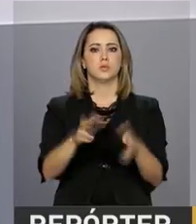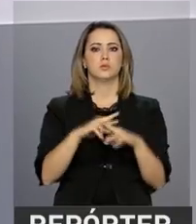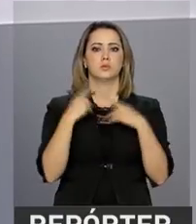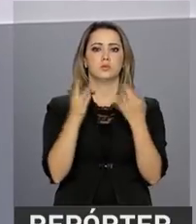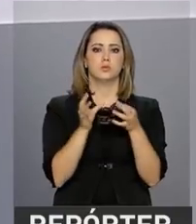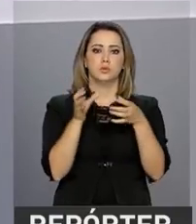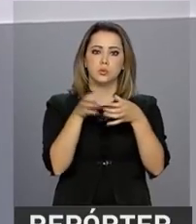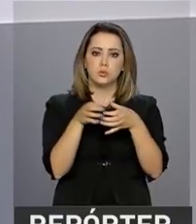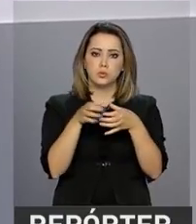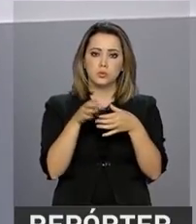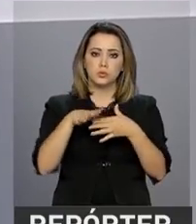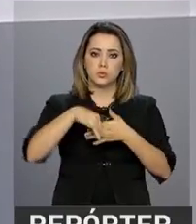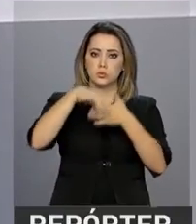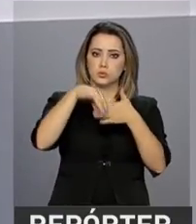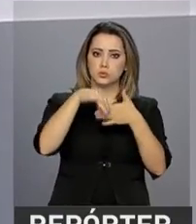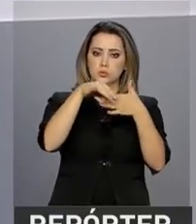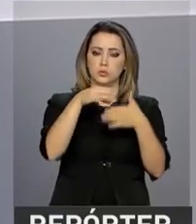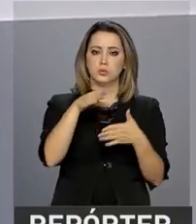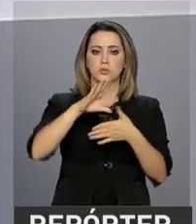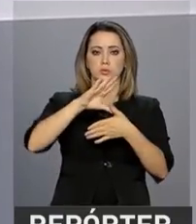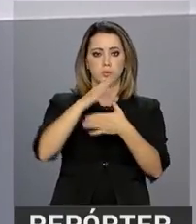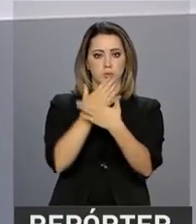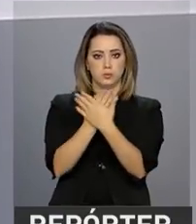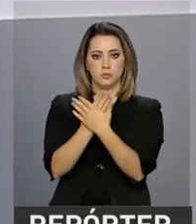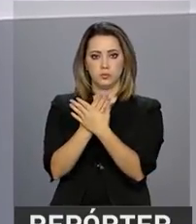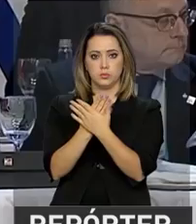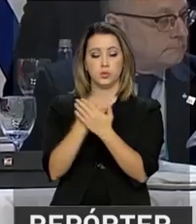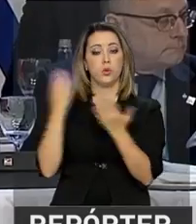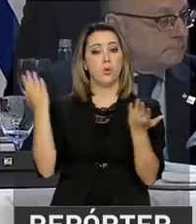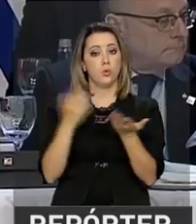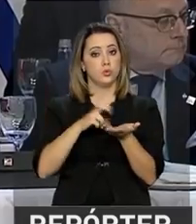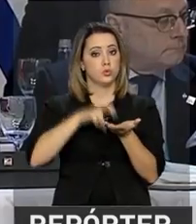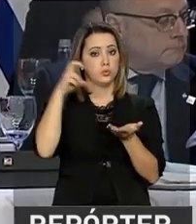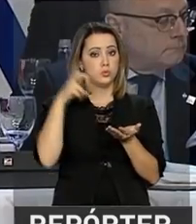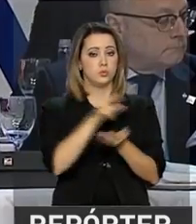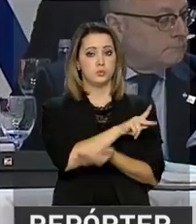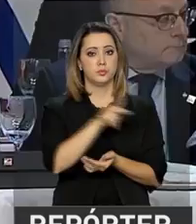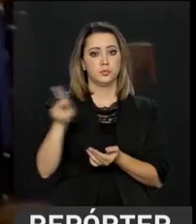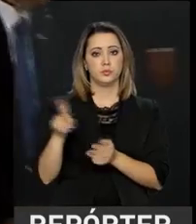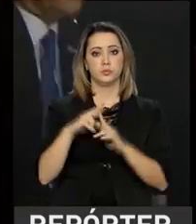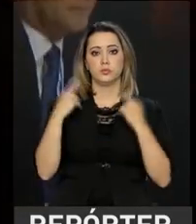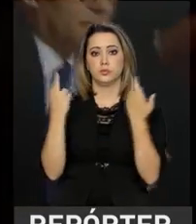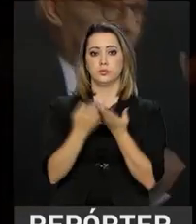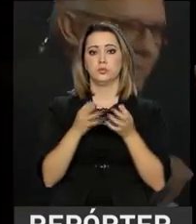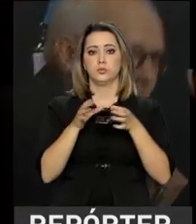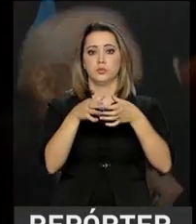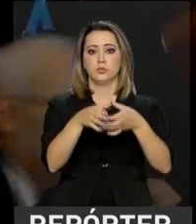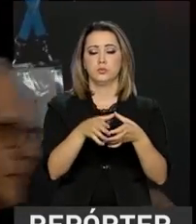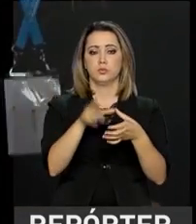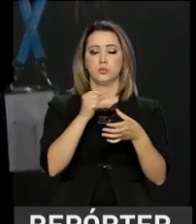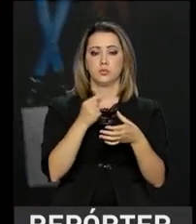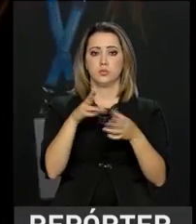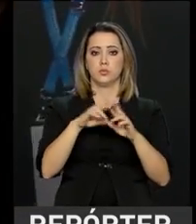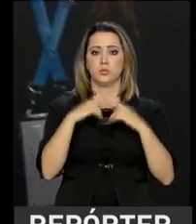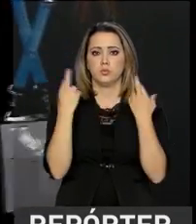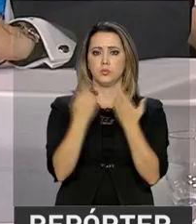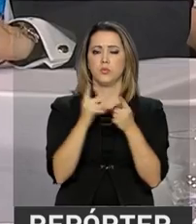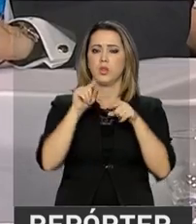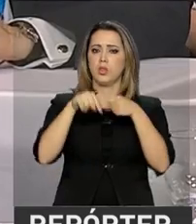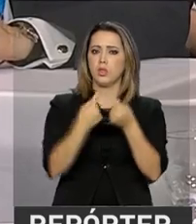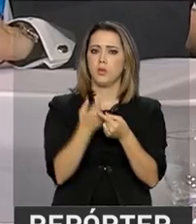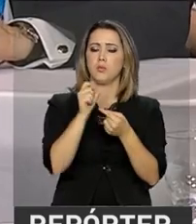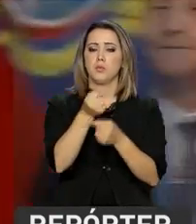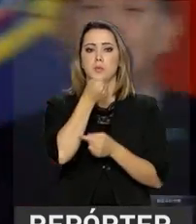da reunião de cúpula dos chefes de Estado do Mercosul. Na manhã de hoje, os presidentes se reuniram em uma sessão plenária e, ao